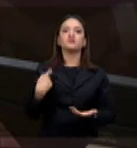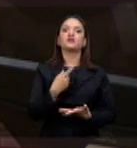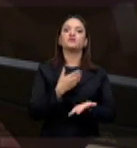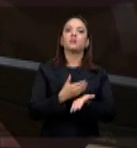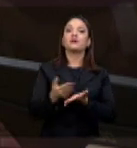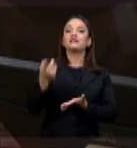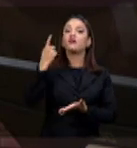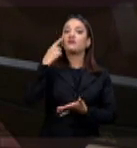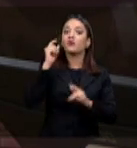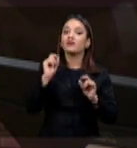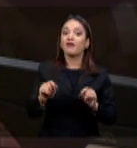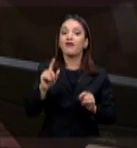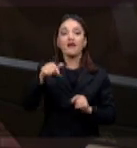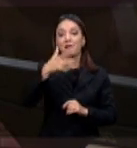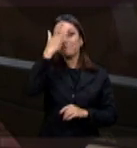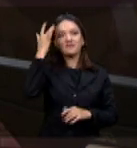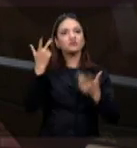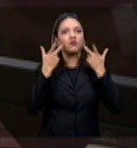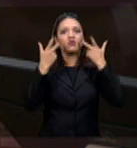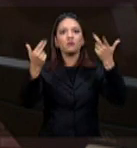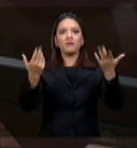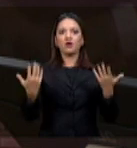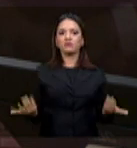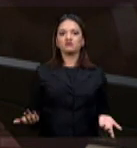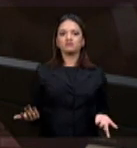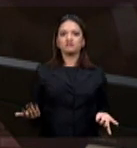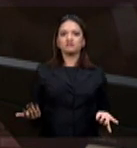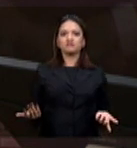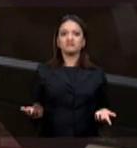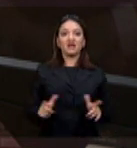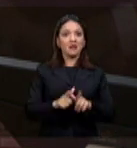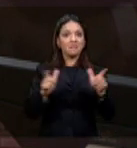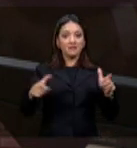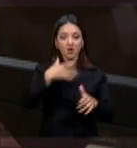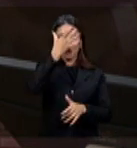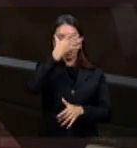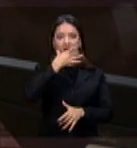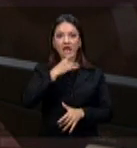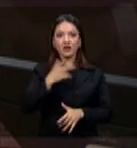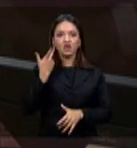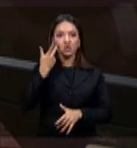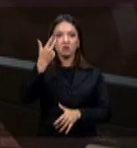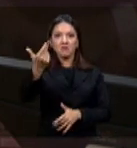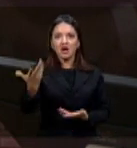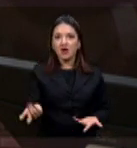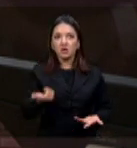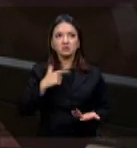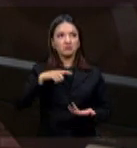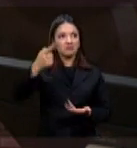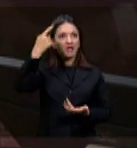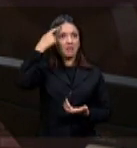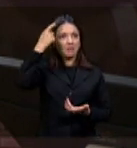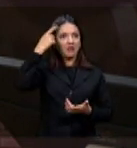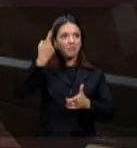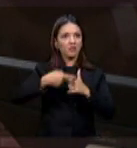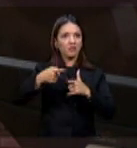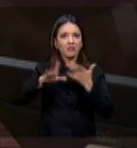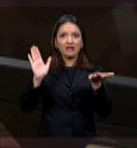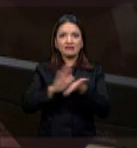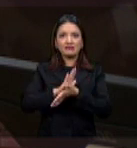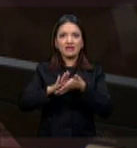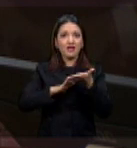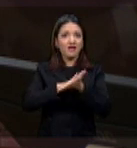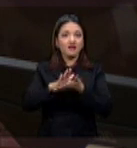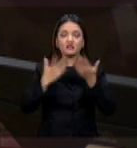que os abusadores são pessoas como nós. A grande maioria não tem nenhum distúrbio psiquiátrico, não tem nada que, de